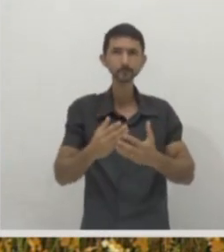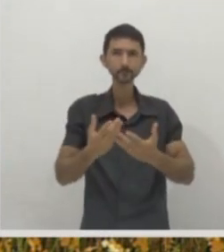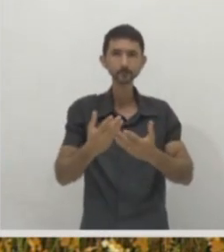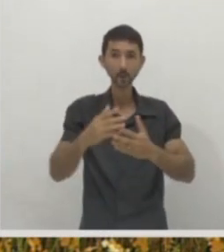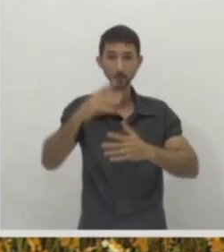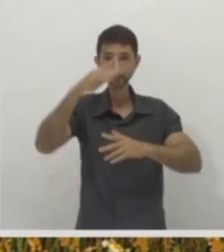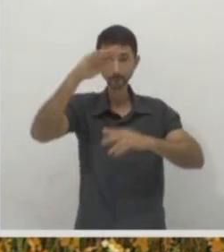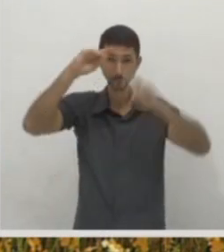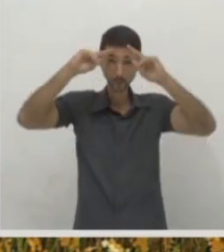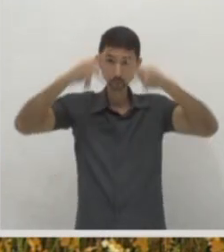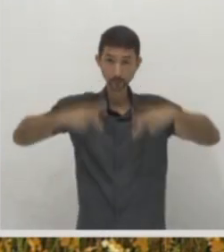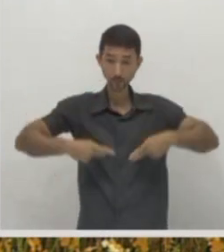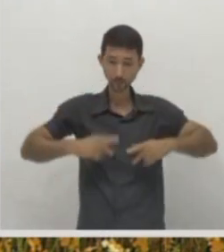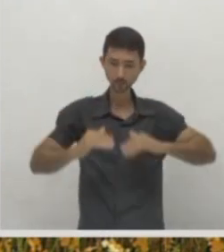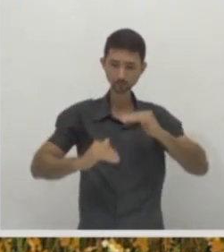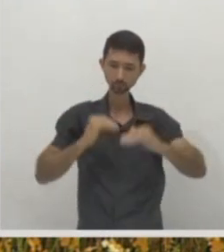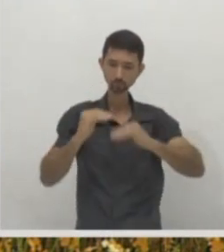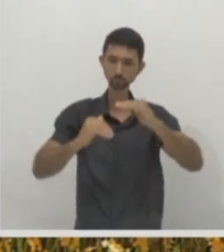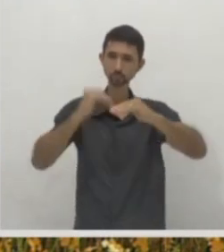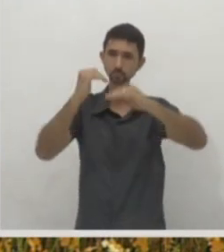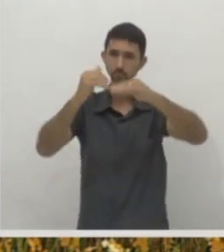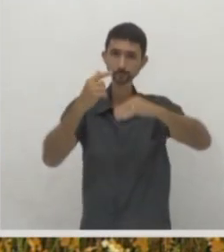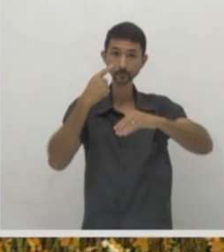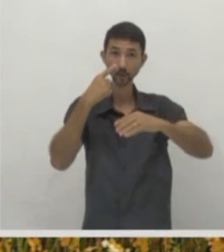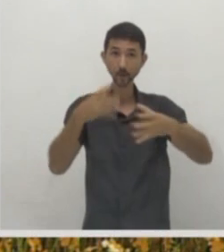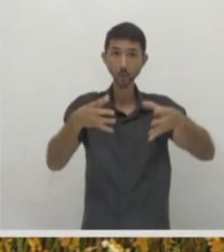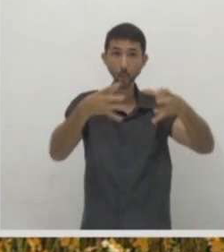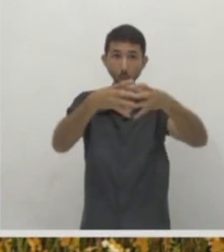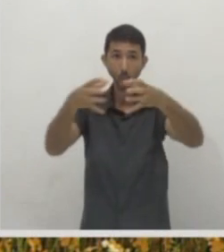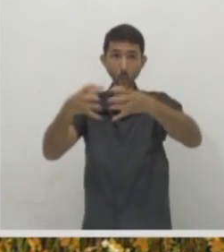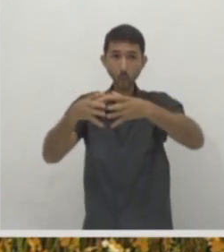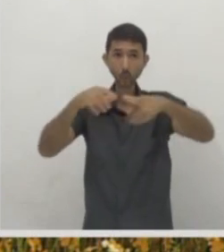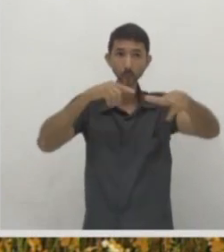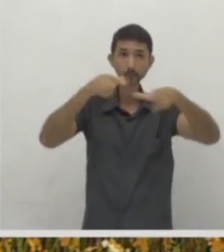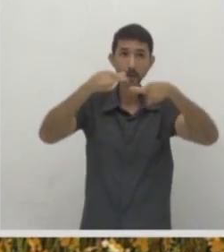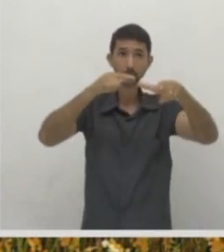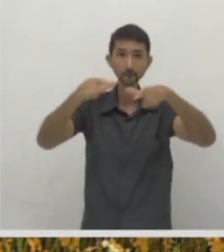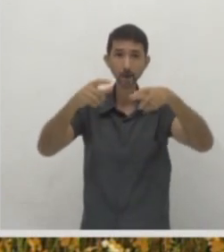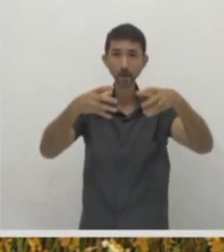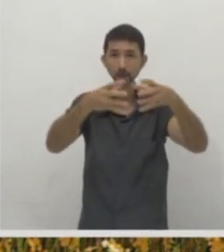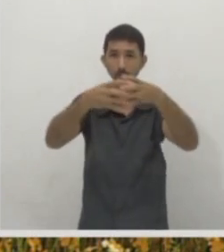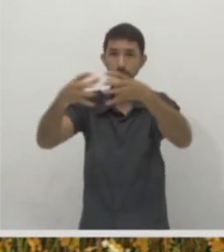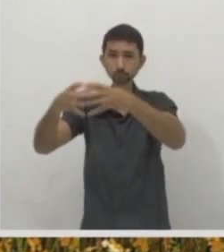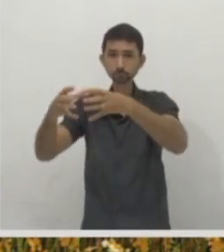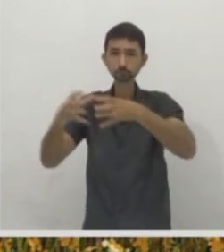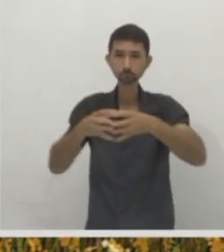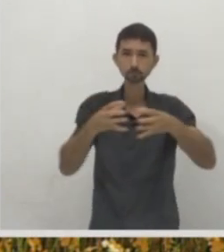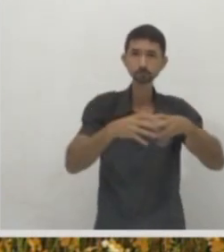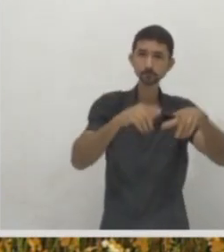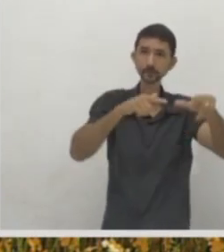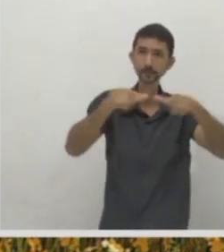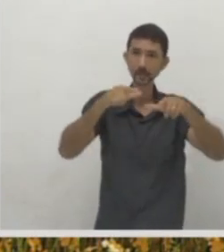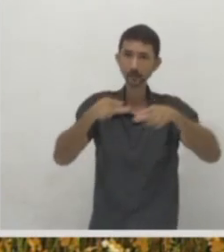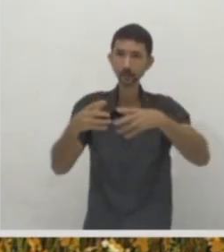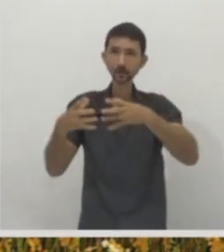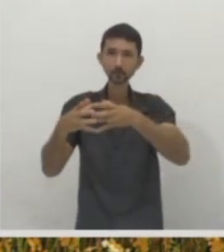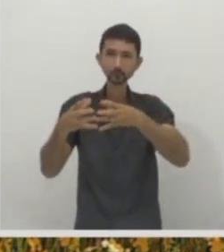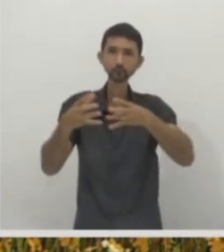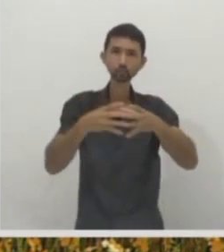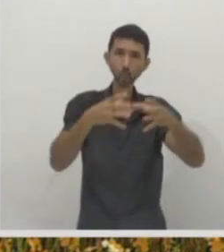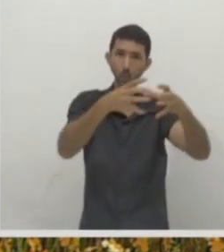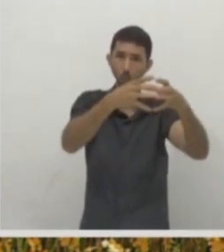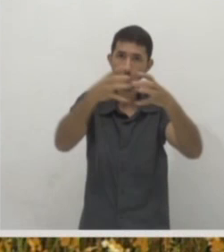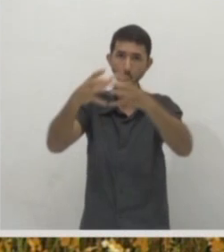grupo todo está trabalhando, né? Se o grupo todo trabalha, significa então que o grupo